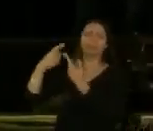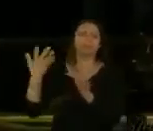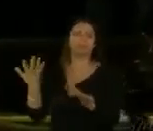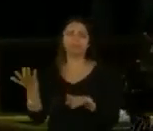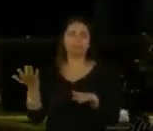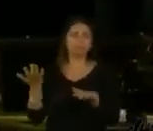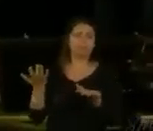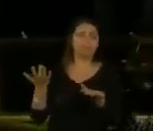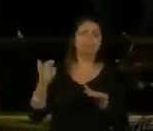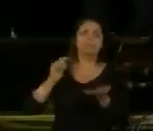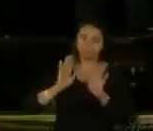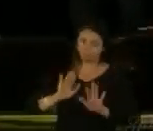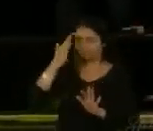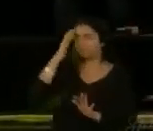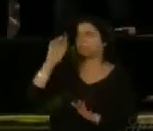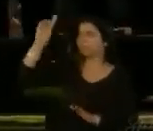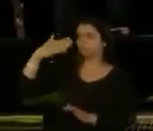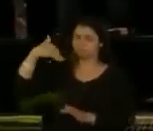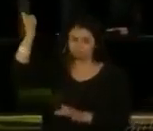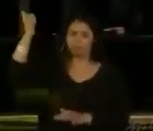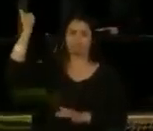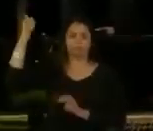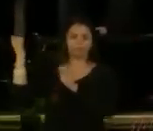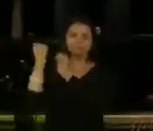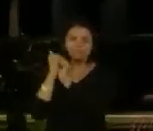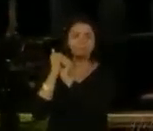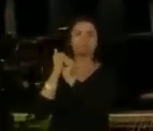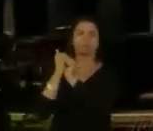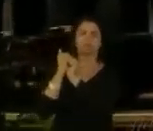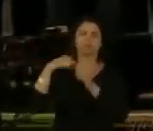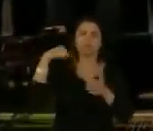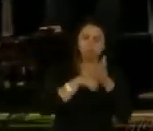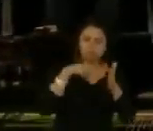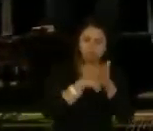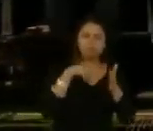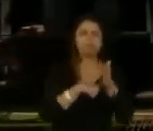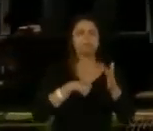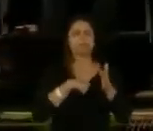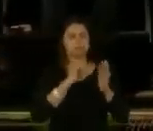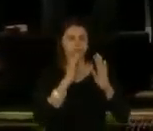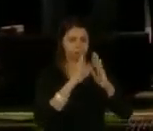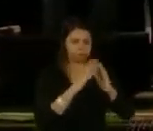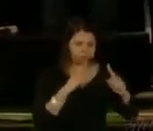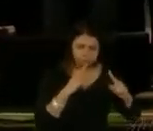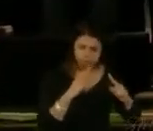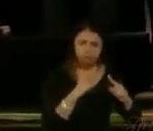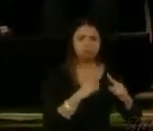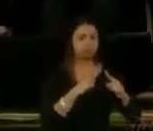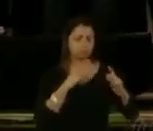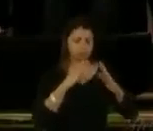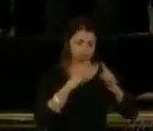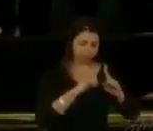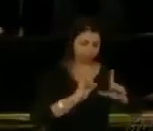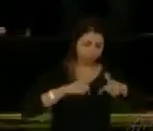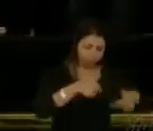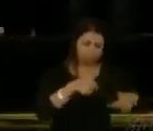mas entendi o meu chamado de estar ao lado dele e de lutarmos pela nossa nação, porque sabemos